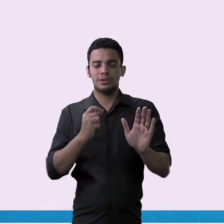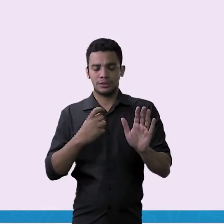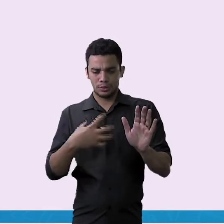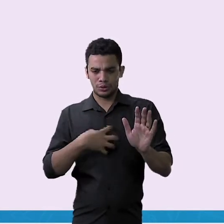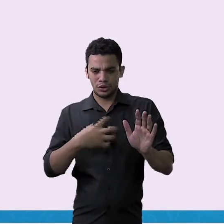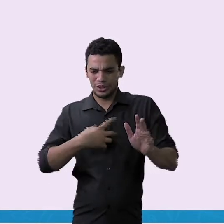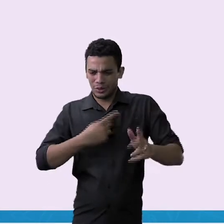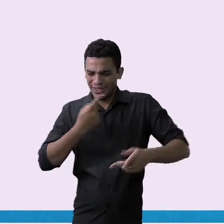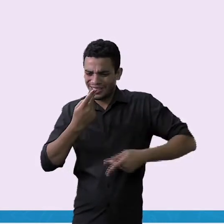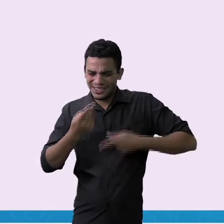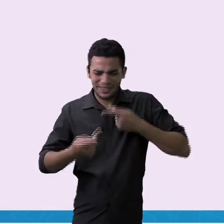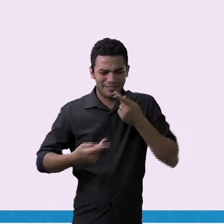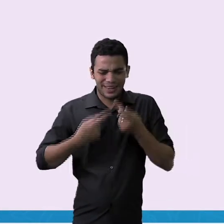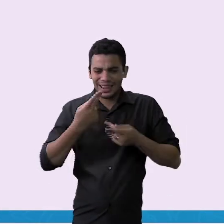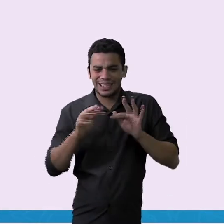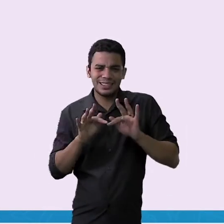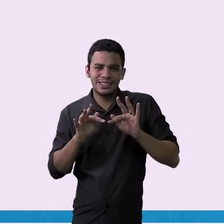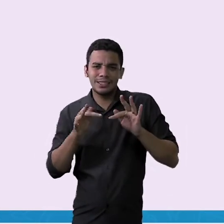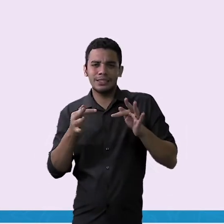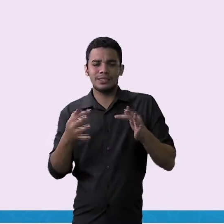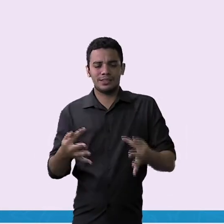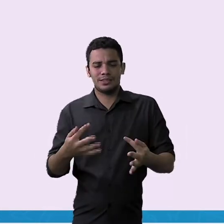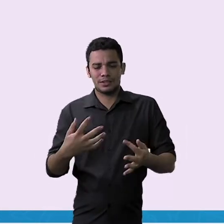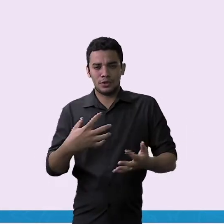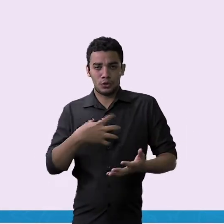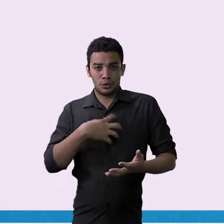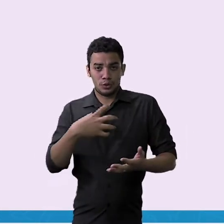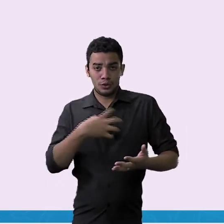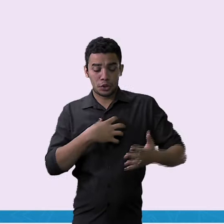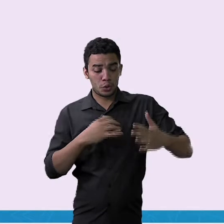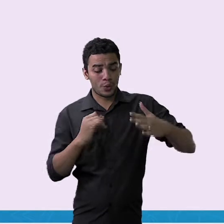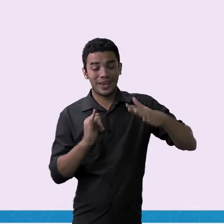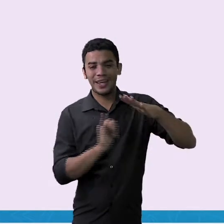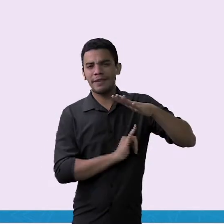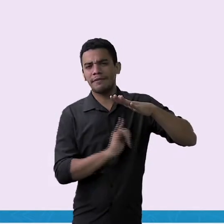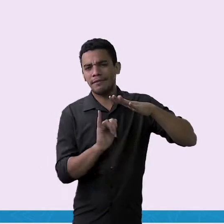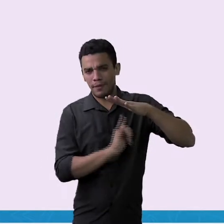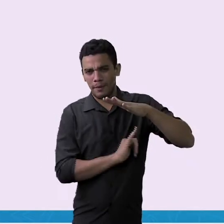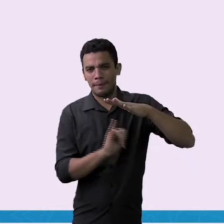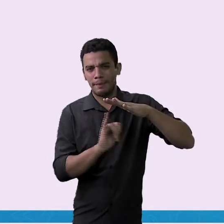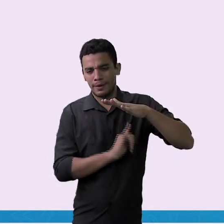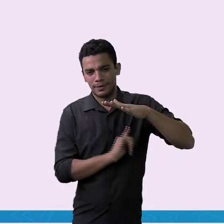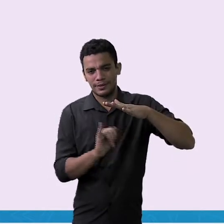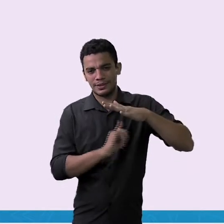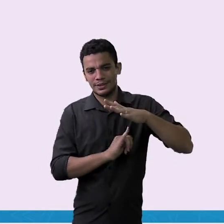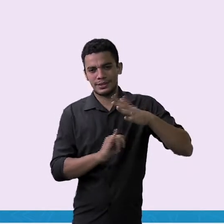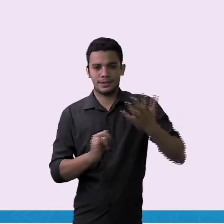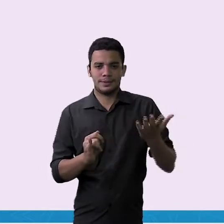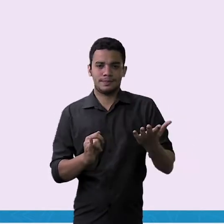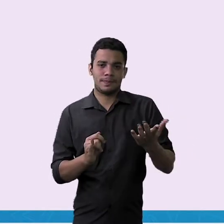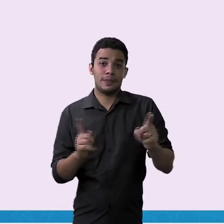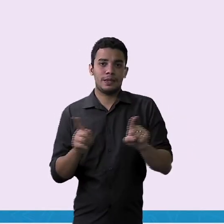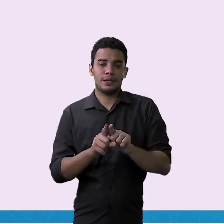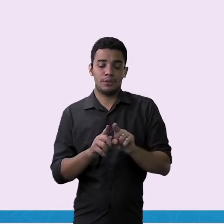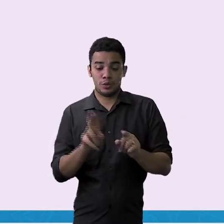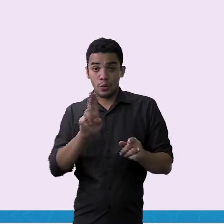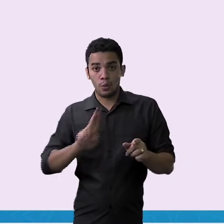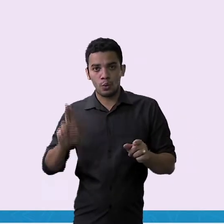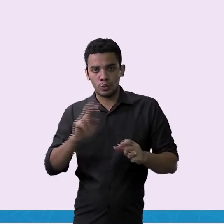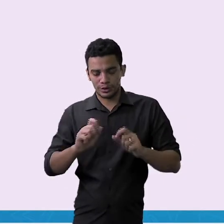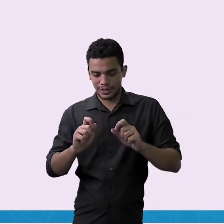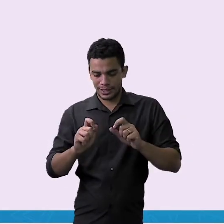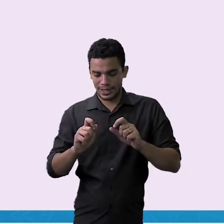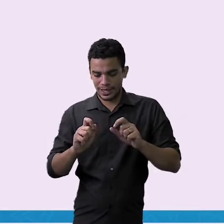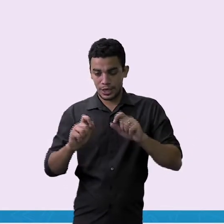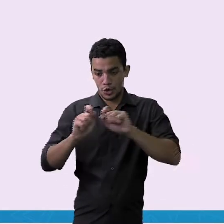sugestivas. Vamos entender o que quer dizer? Os textos são atrativos, ou seja, quando você bate o olho, você já